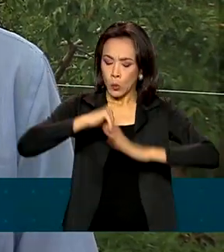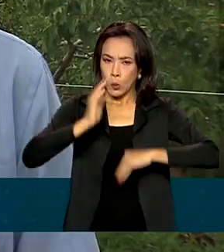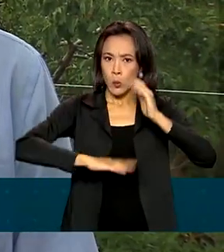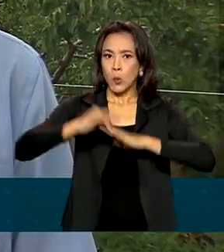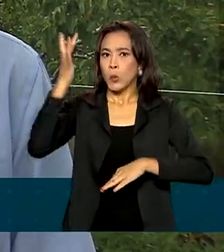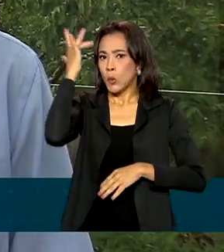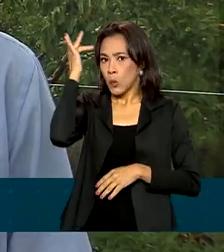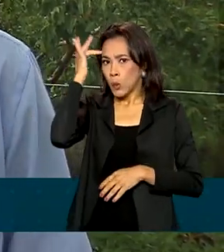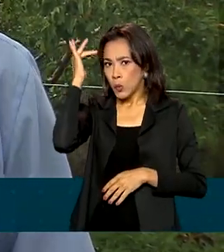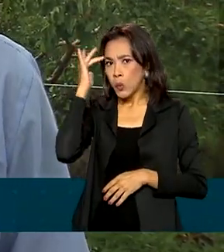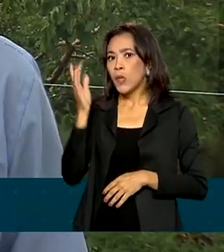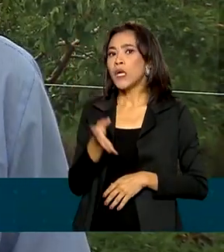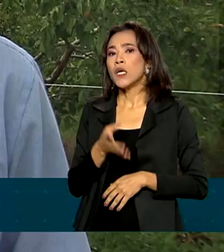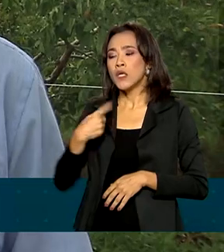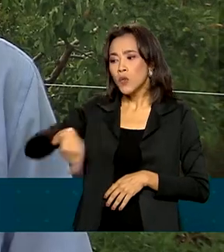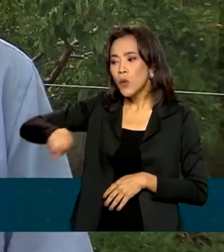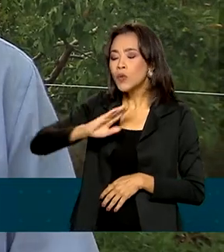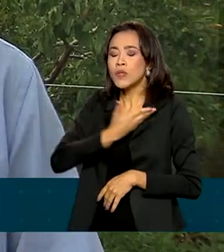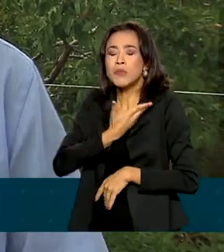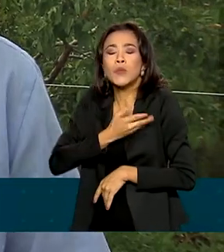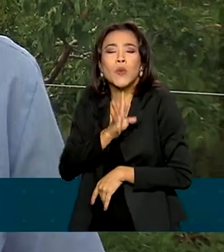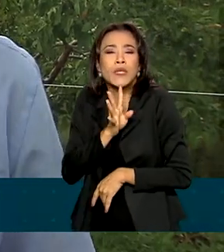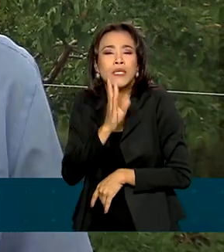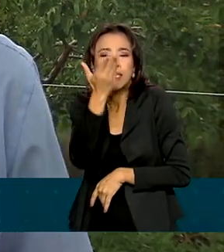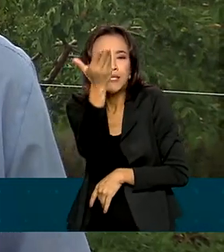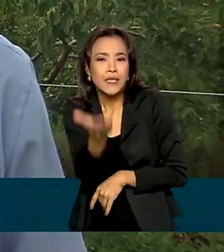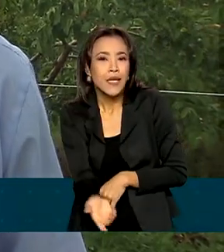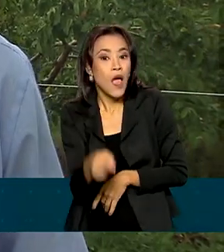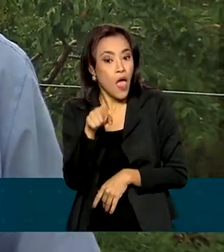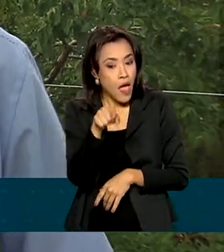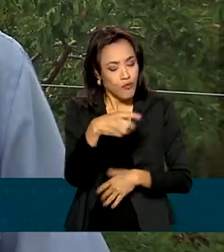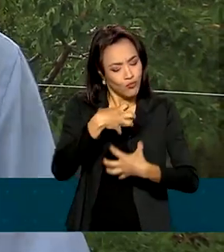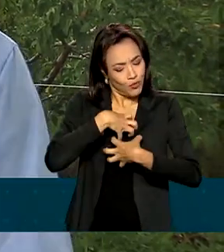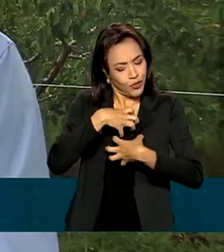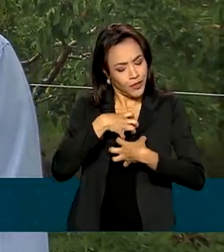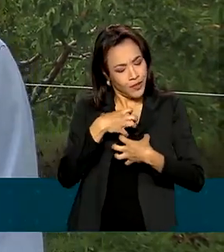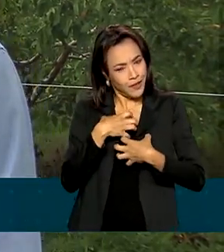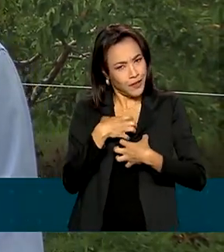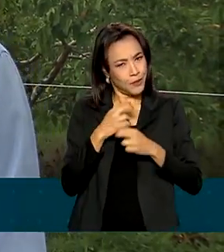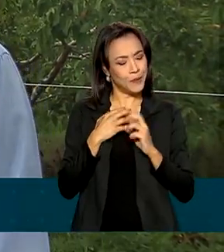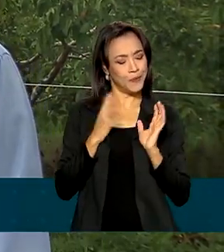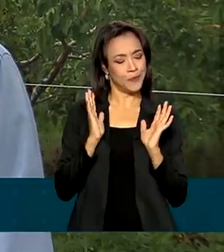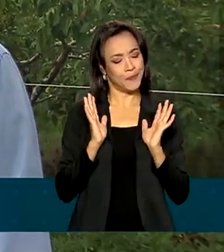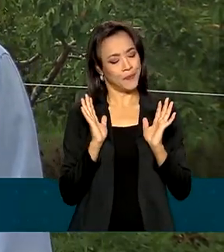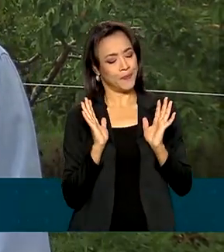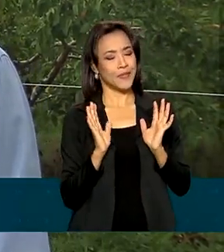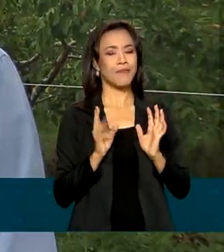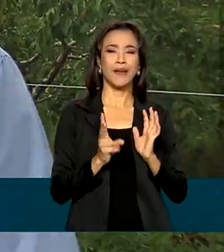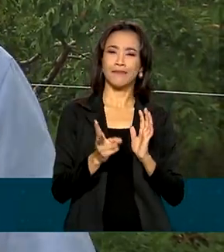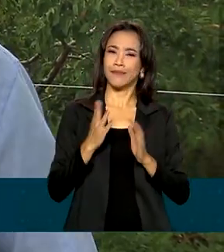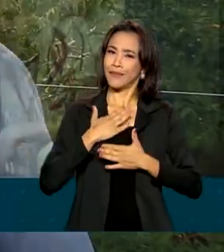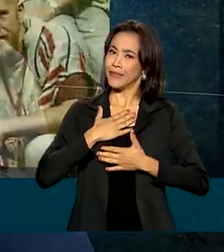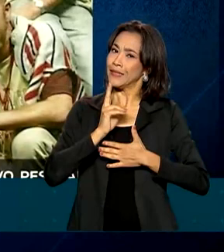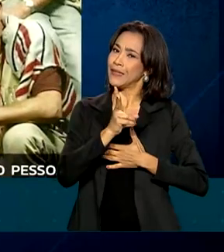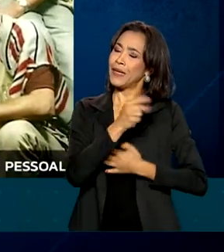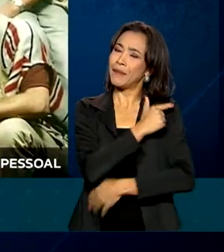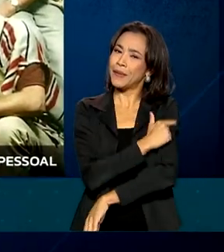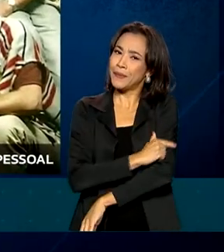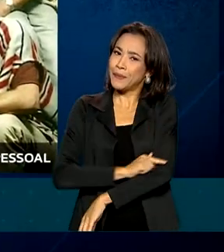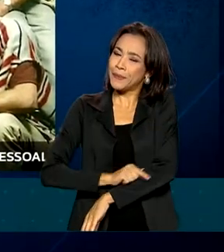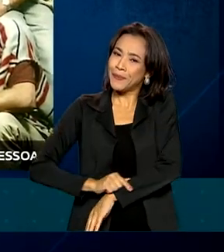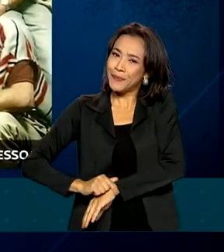todos nossos colegas e amigos dele também era dono de um jeito discreto mas sempre Gentil o que